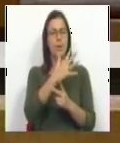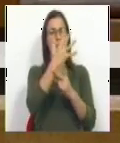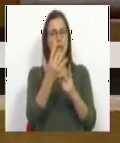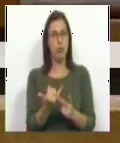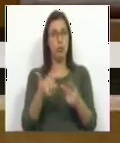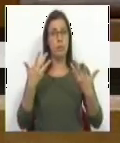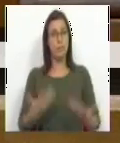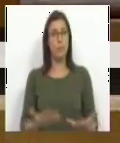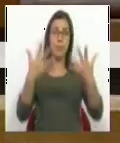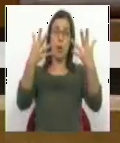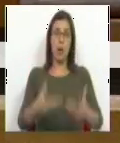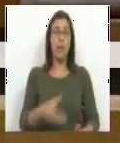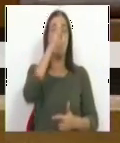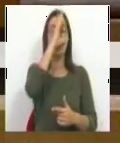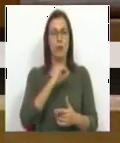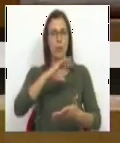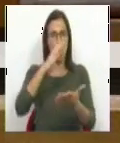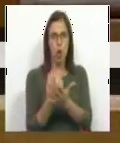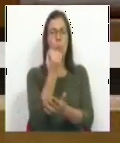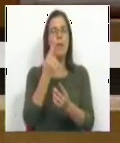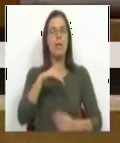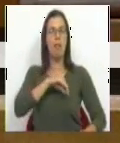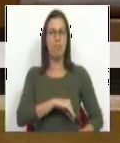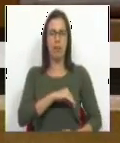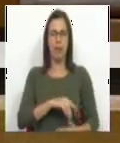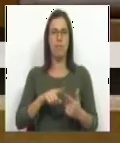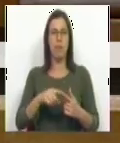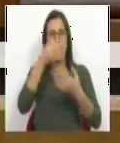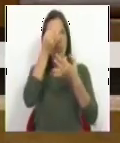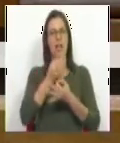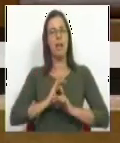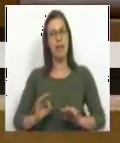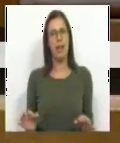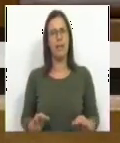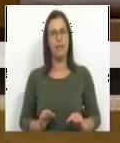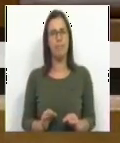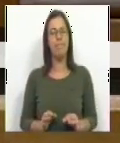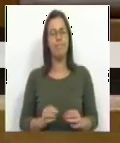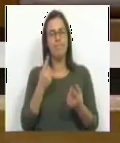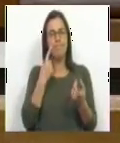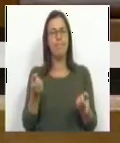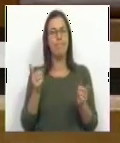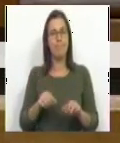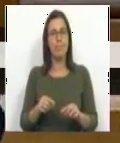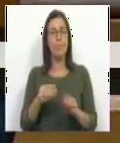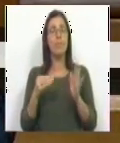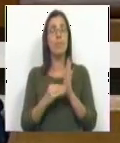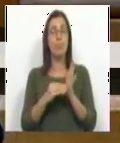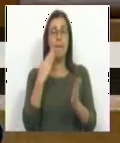segundo orçamento do Estado de recuperação de rendimentos e de dignidade. Reposição de